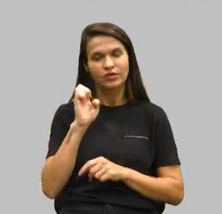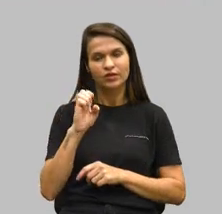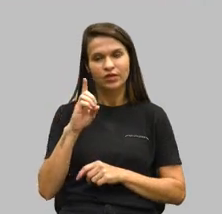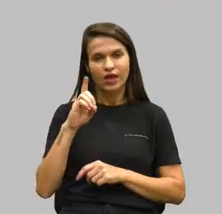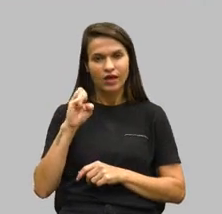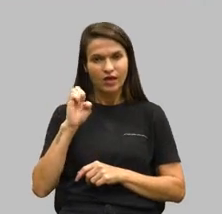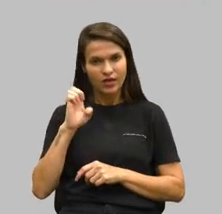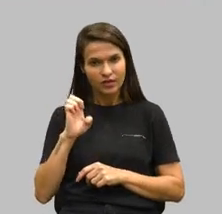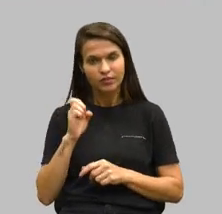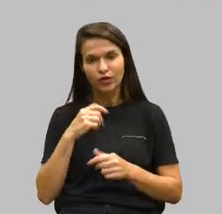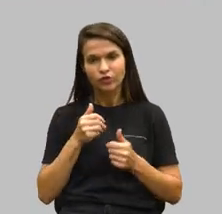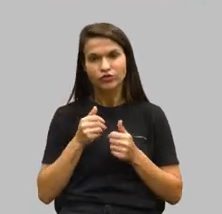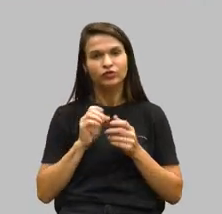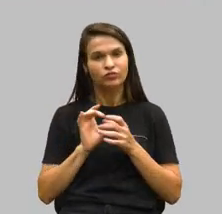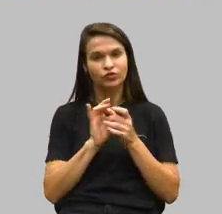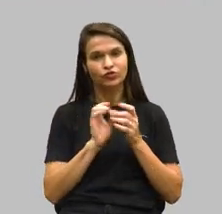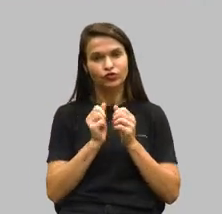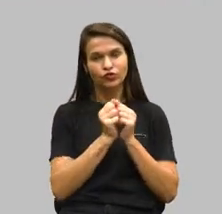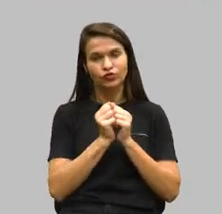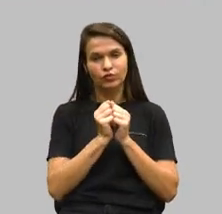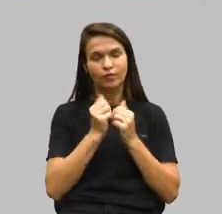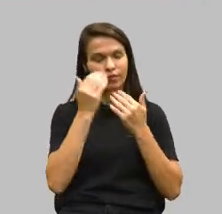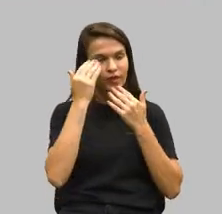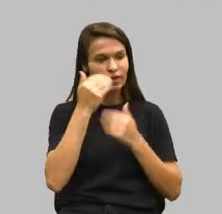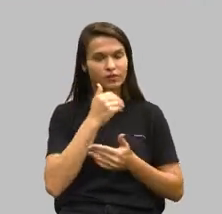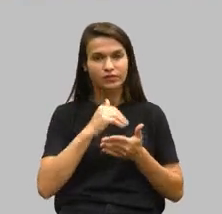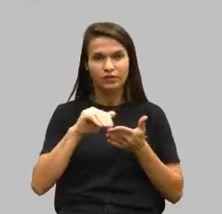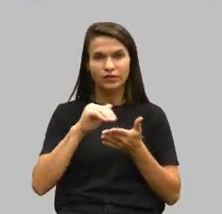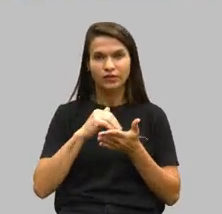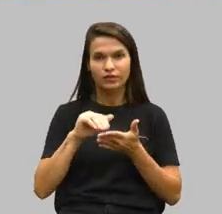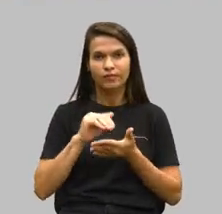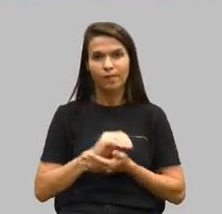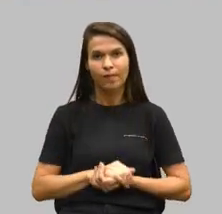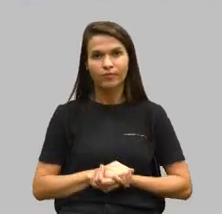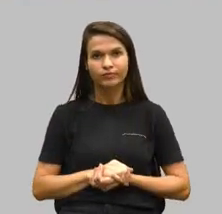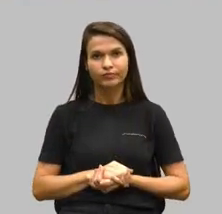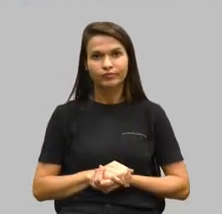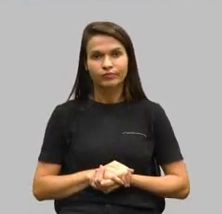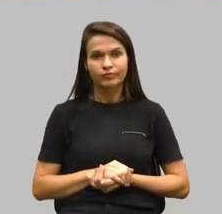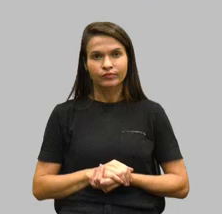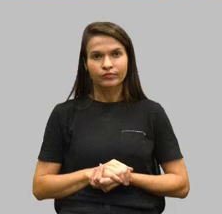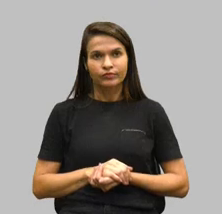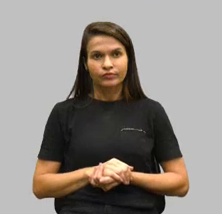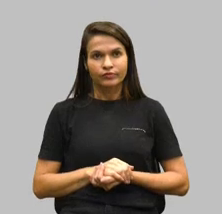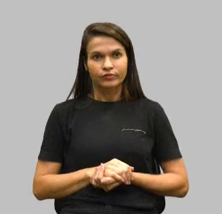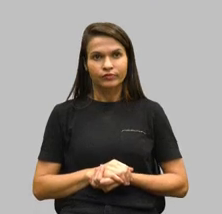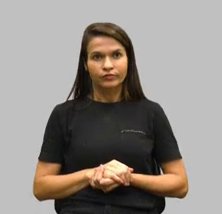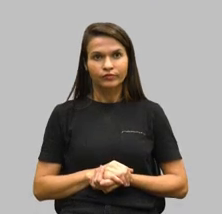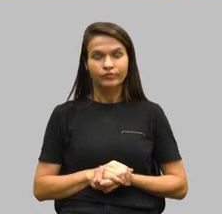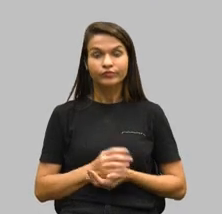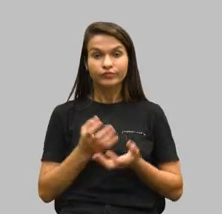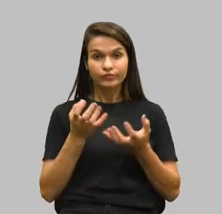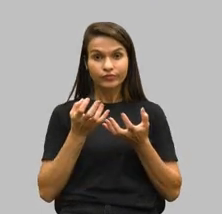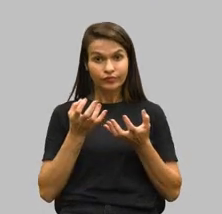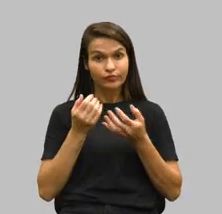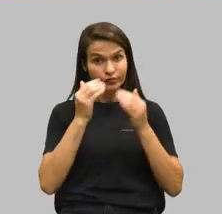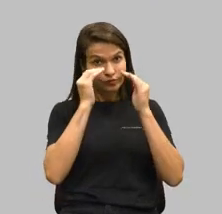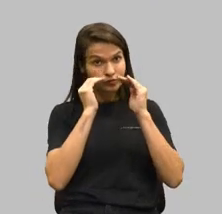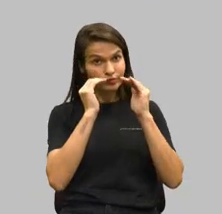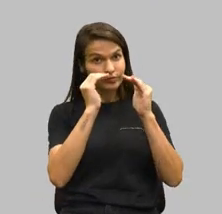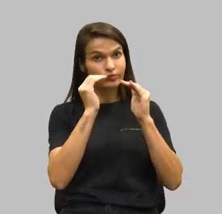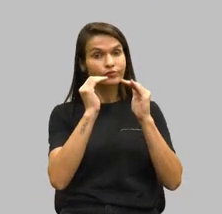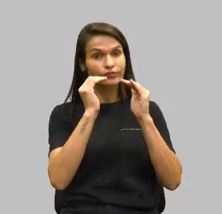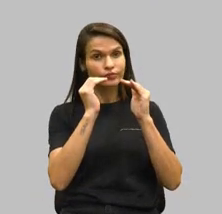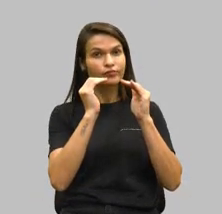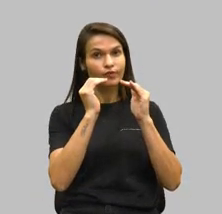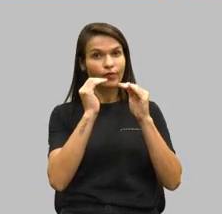juntas obrigada muito obrigada secretária Presidente pela ordem pois não eu gostaria só que fosse respeitado né o prazo que foi